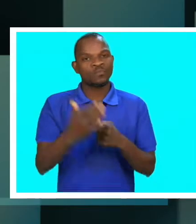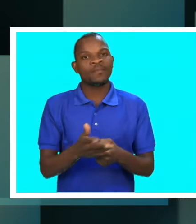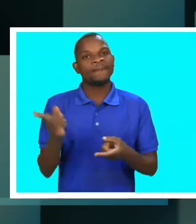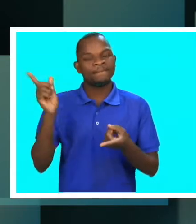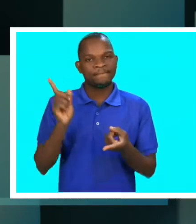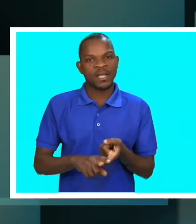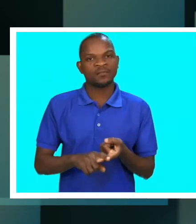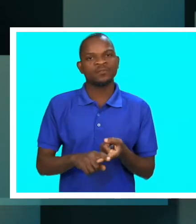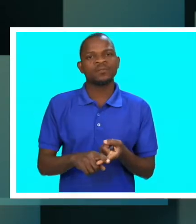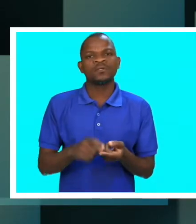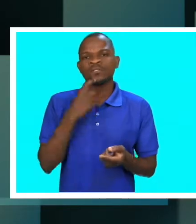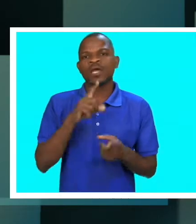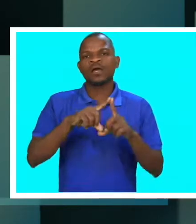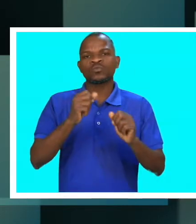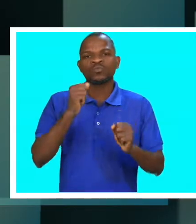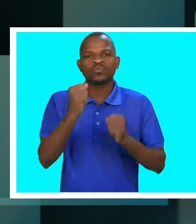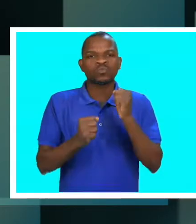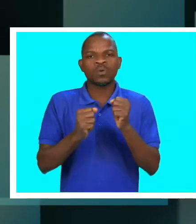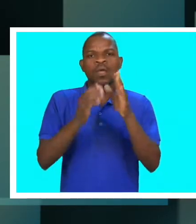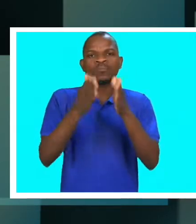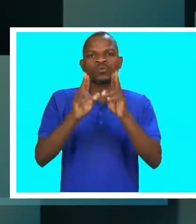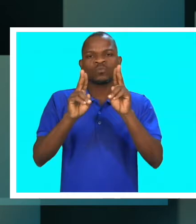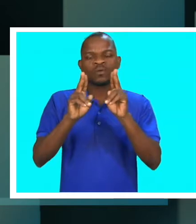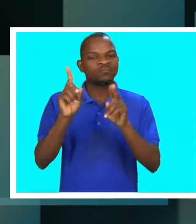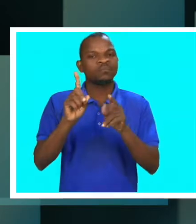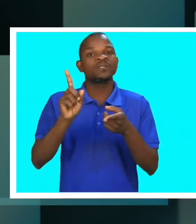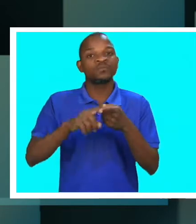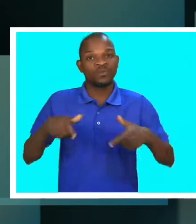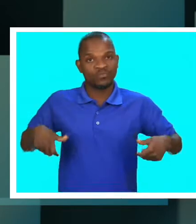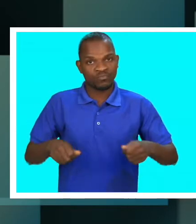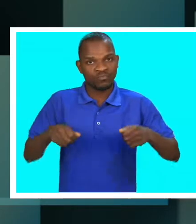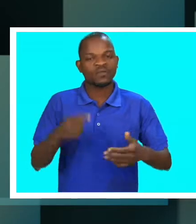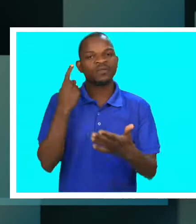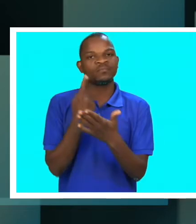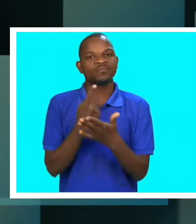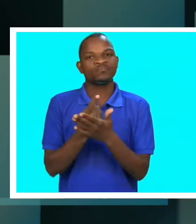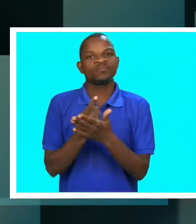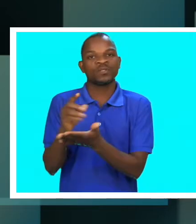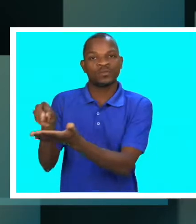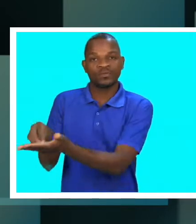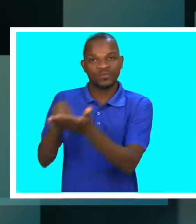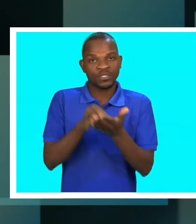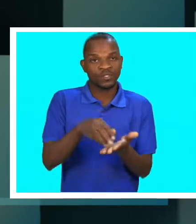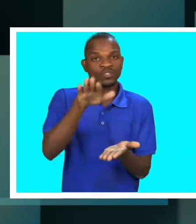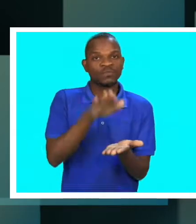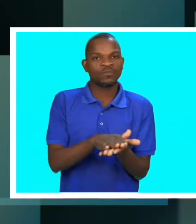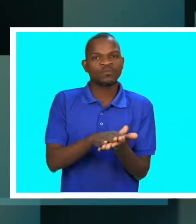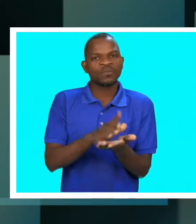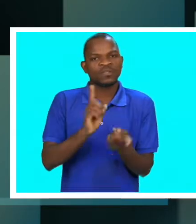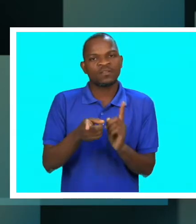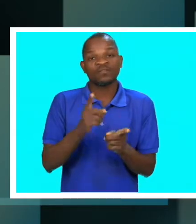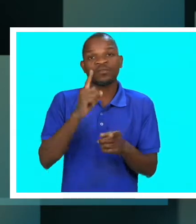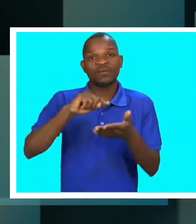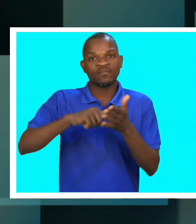vezes. E não só para a trata normal, mas também se calhar com cadeiras de rodas. Também é importante trazermos para este